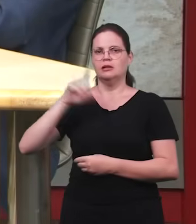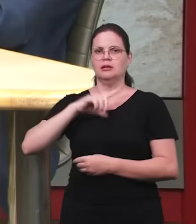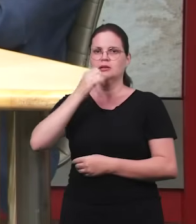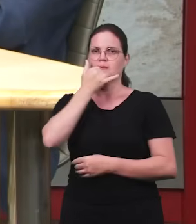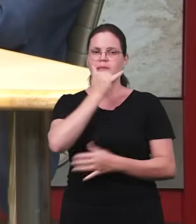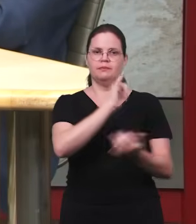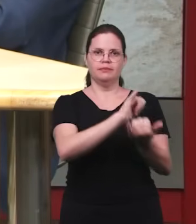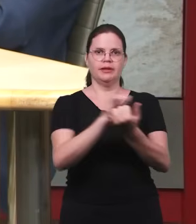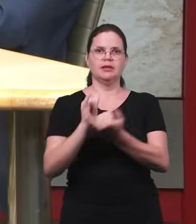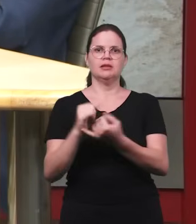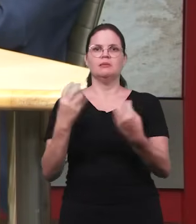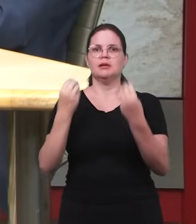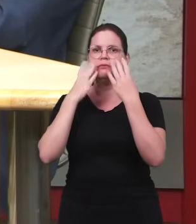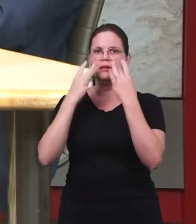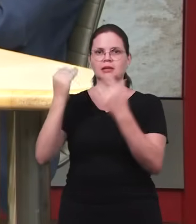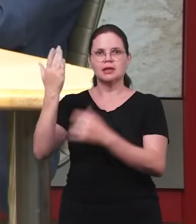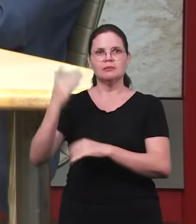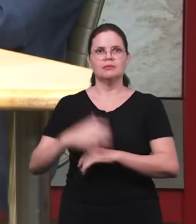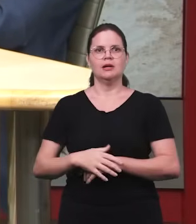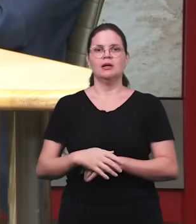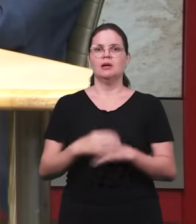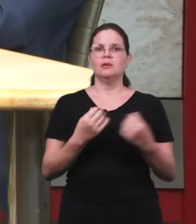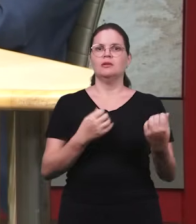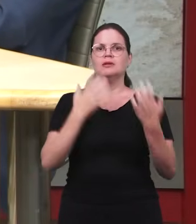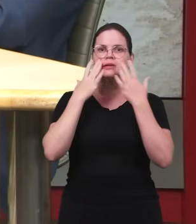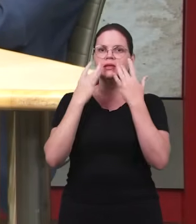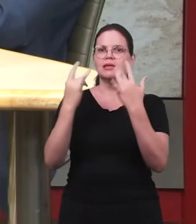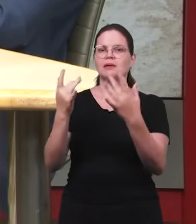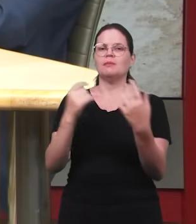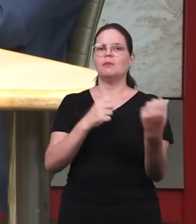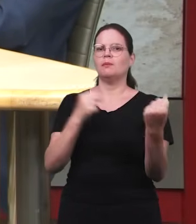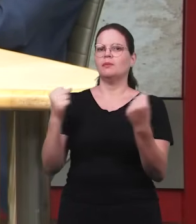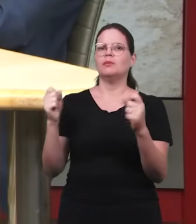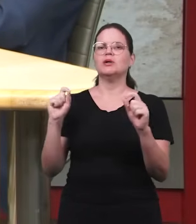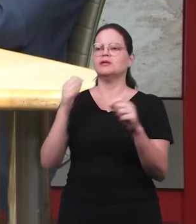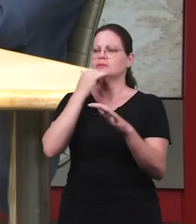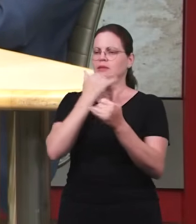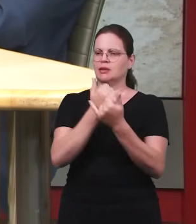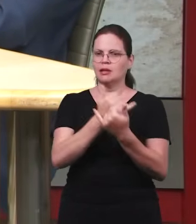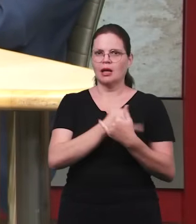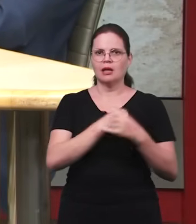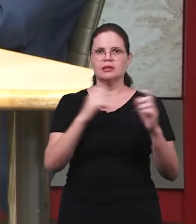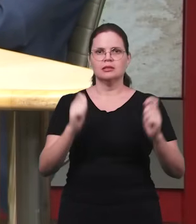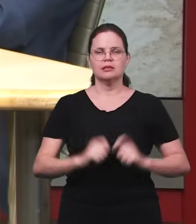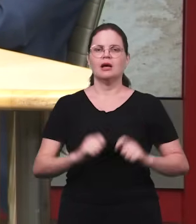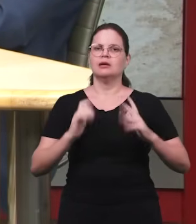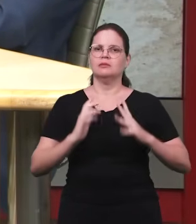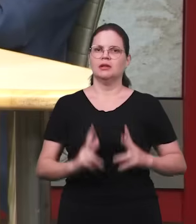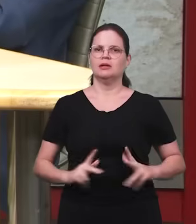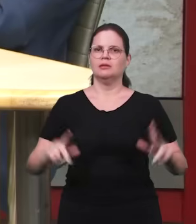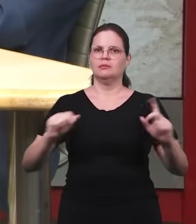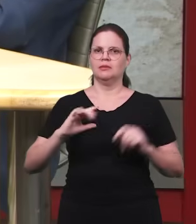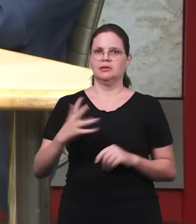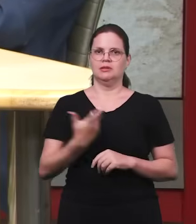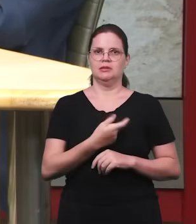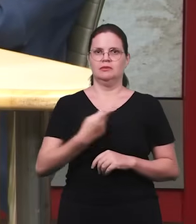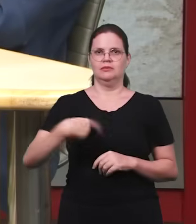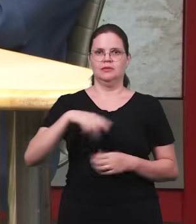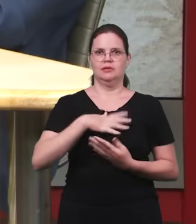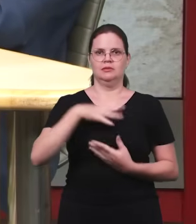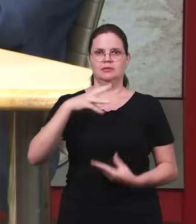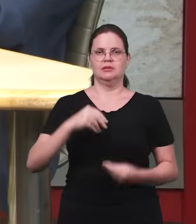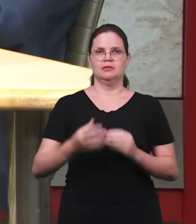para que sejas temido. Que poder é esse? Poder de perdoar os pecados, de absorver a nossa alma, né? Que